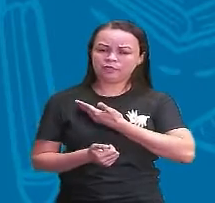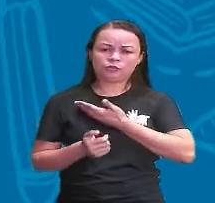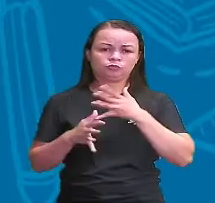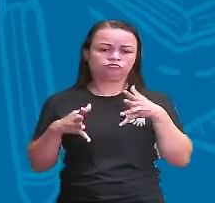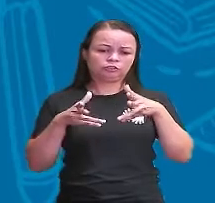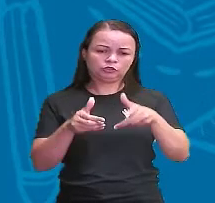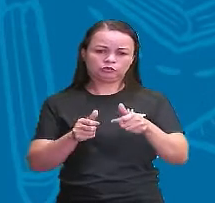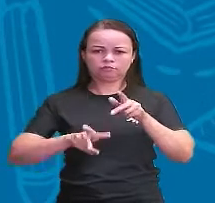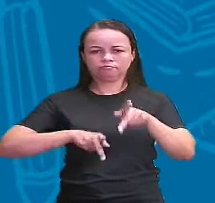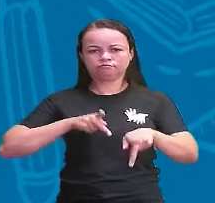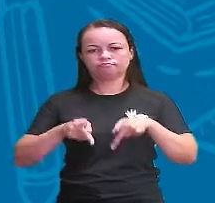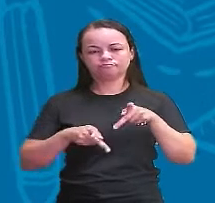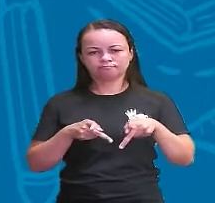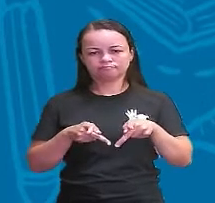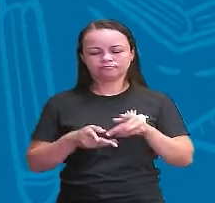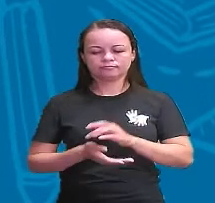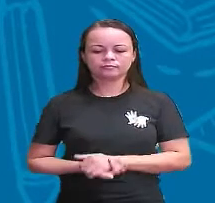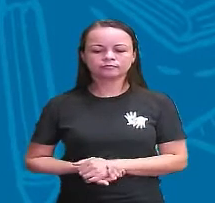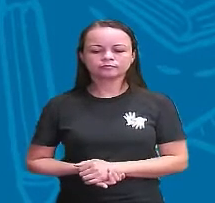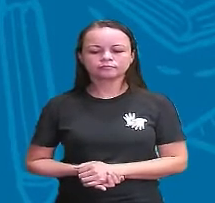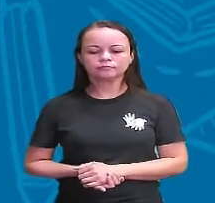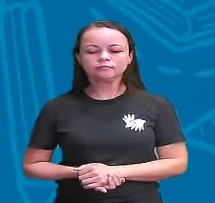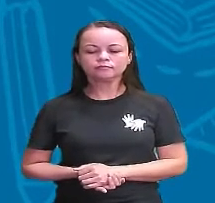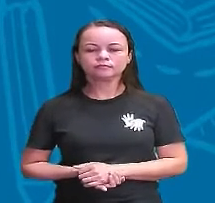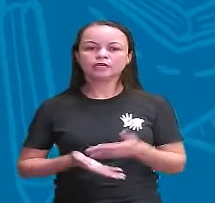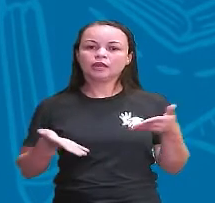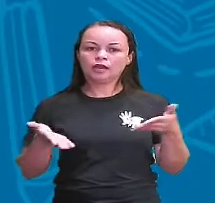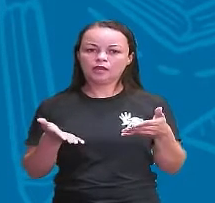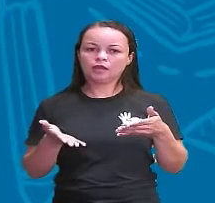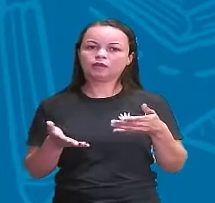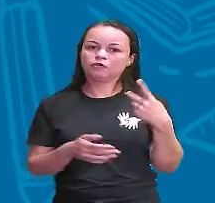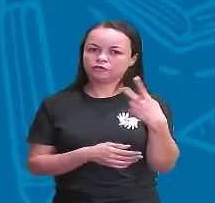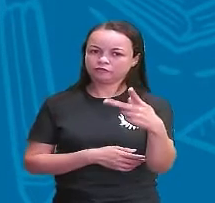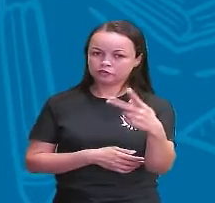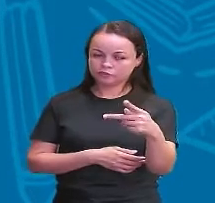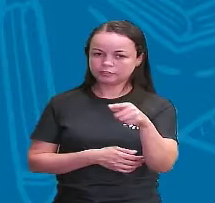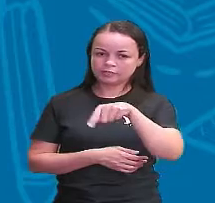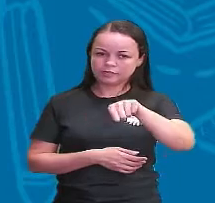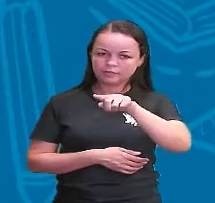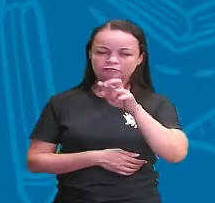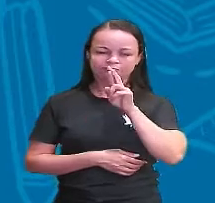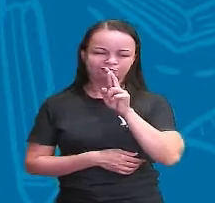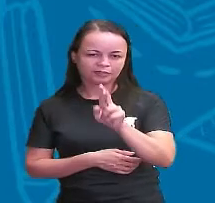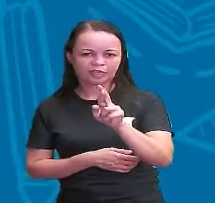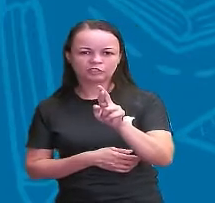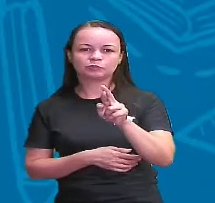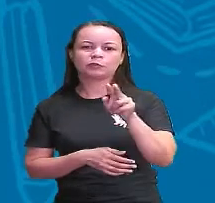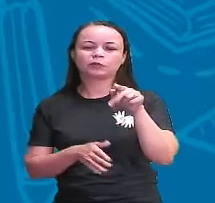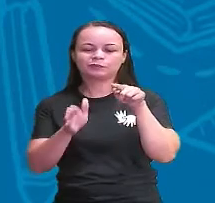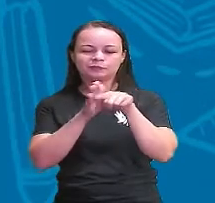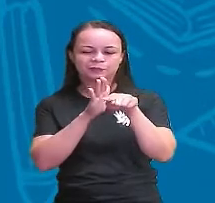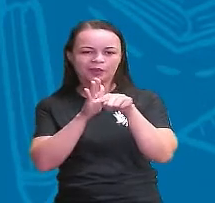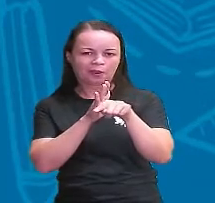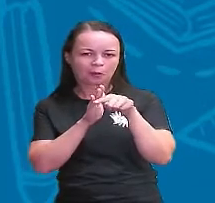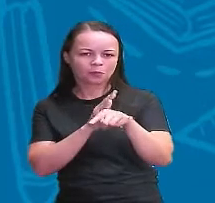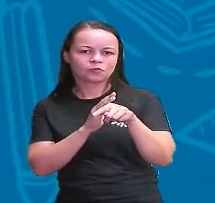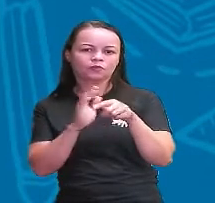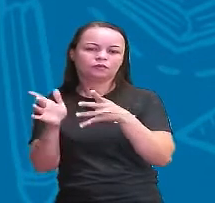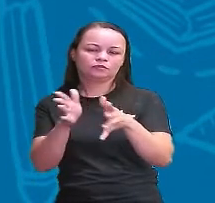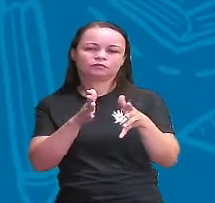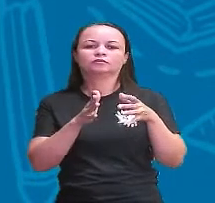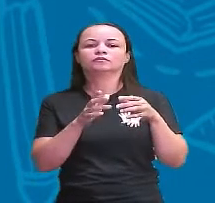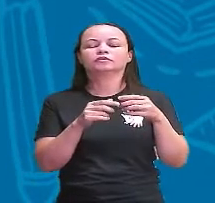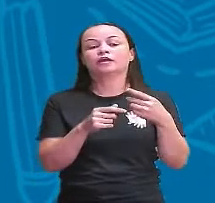toda a população. Agora chegou a sua vez, a vez de responder algumas perguntas, tá certo?